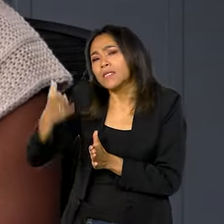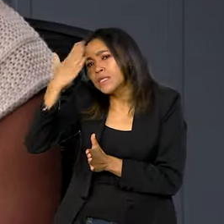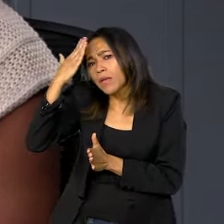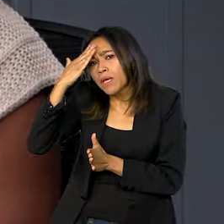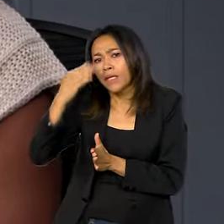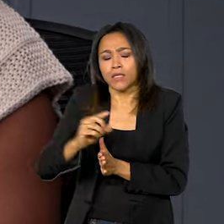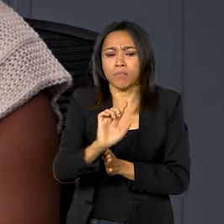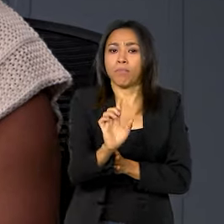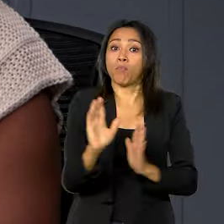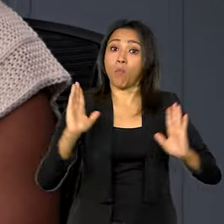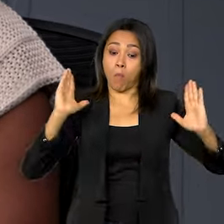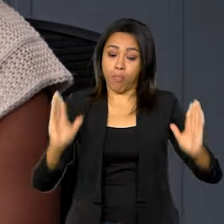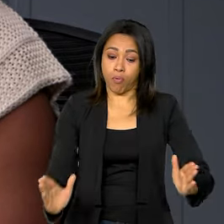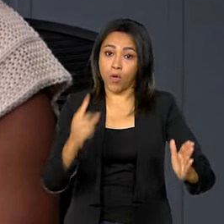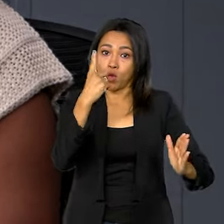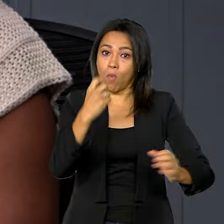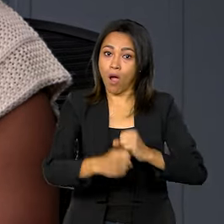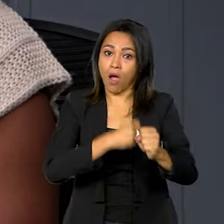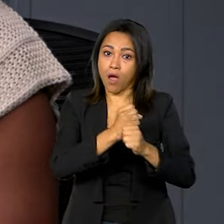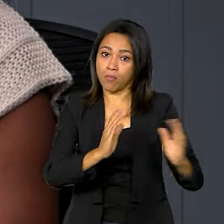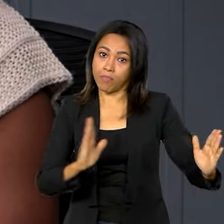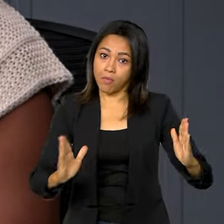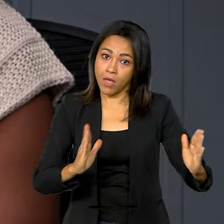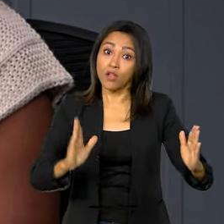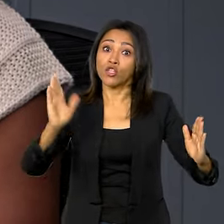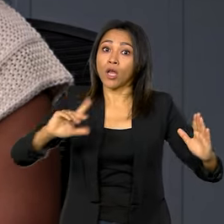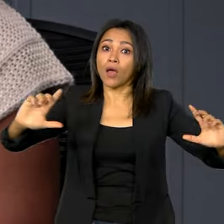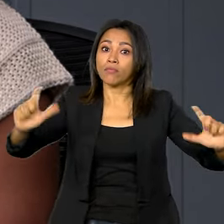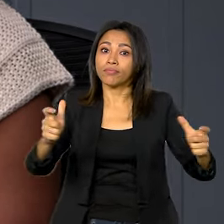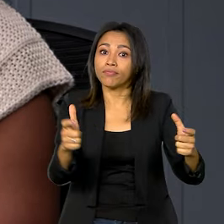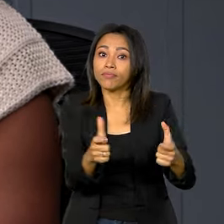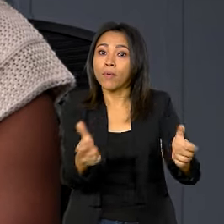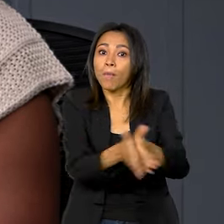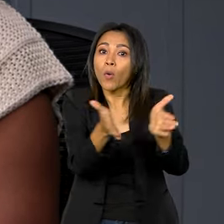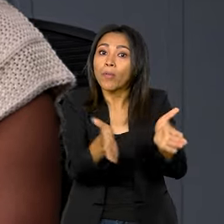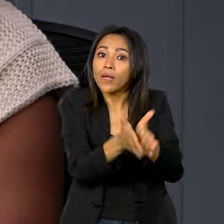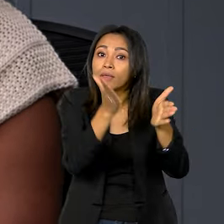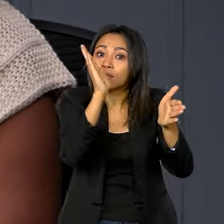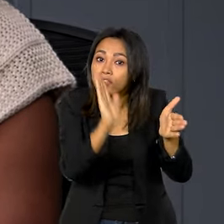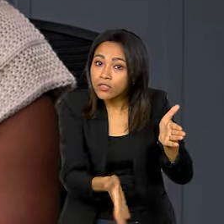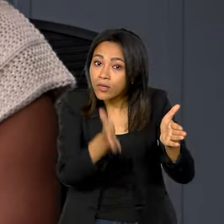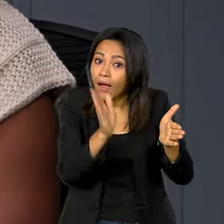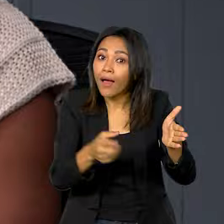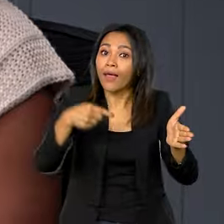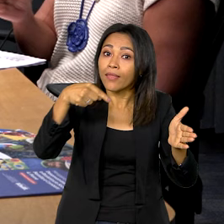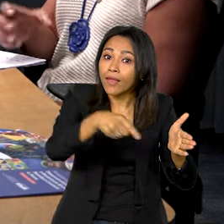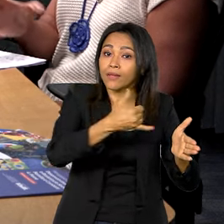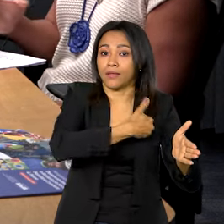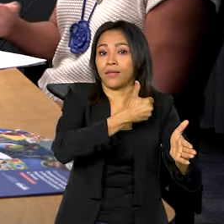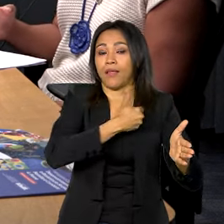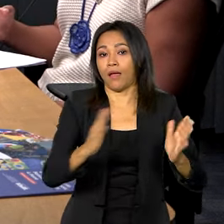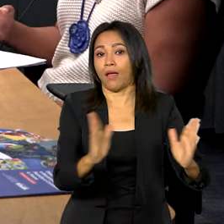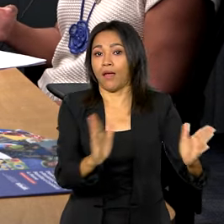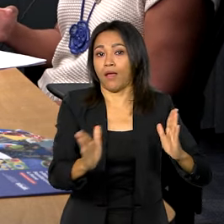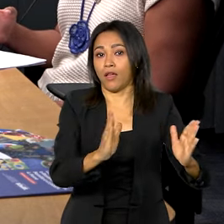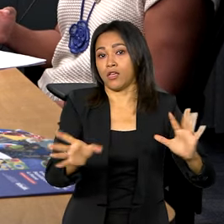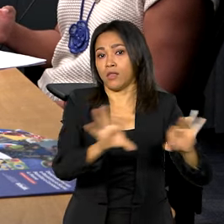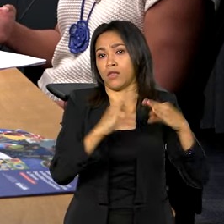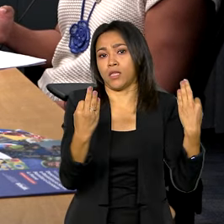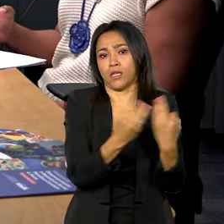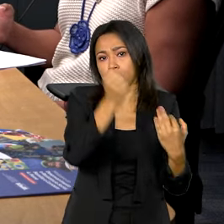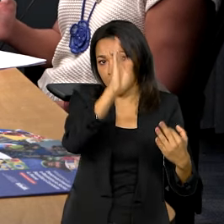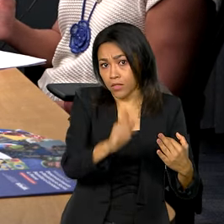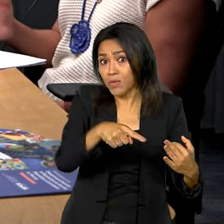quanto que esse primeiro ano com benefício primeira infância a gente já diminuiu a pobreza e a extrema pobreza dessa faixa etária nas